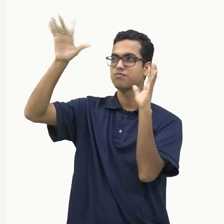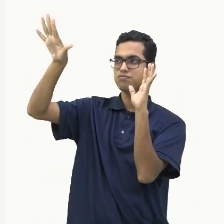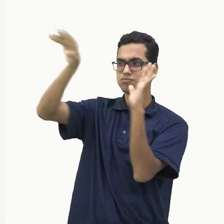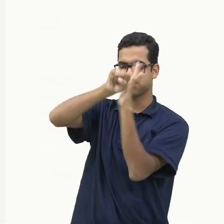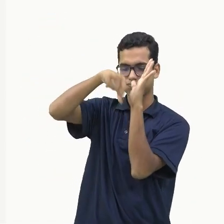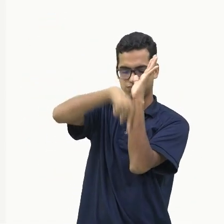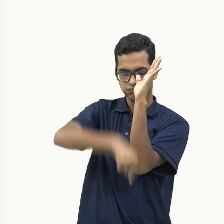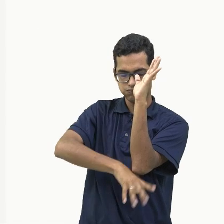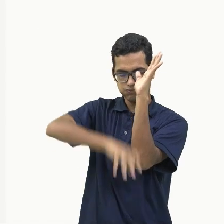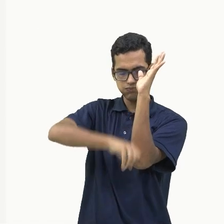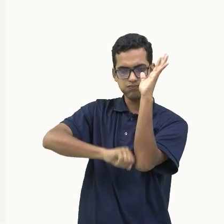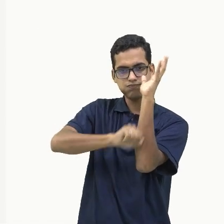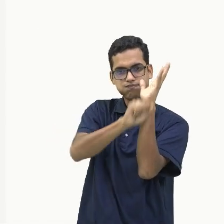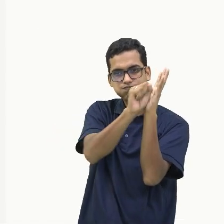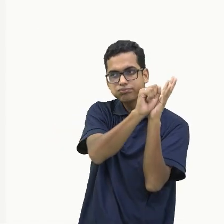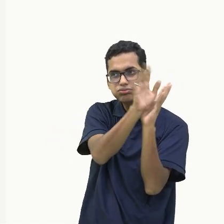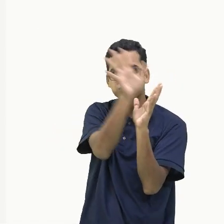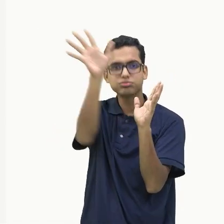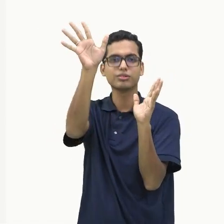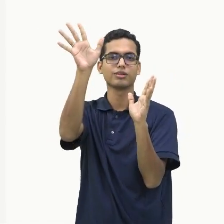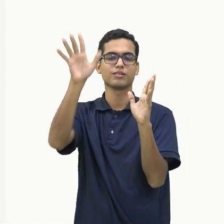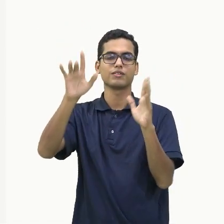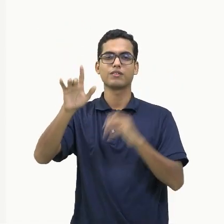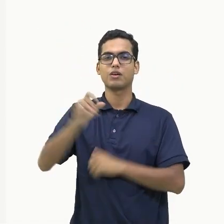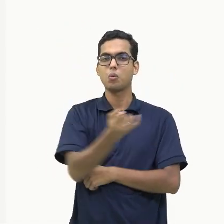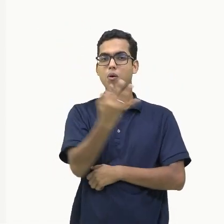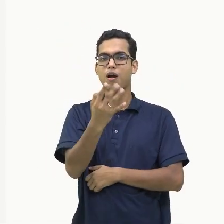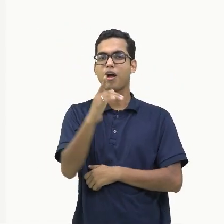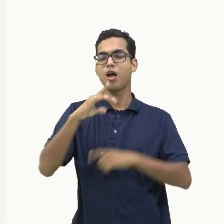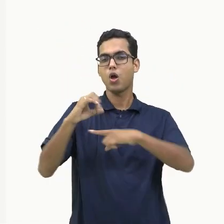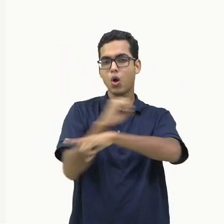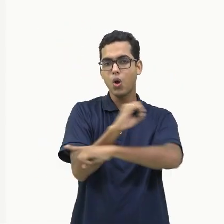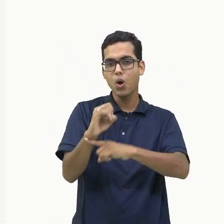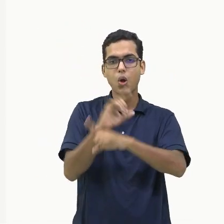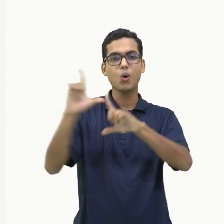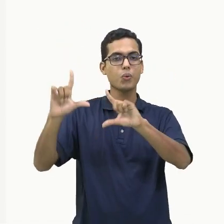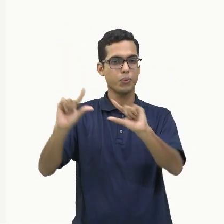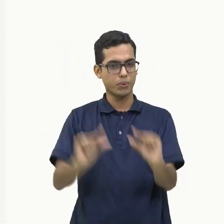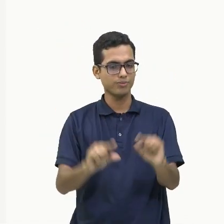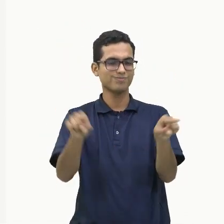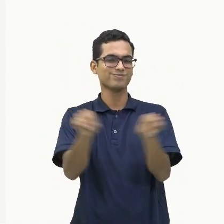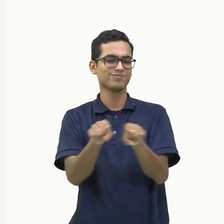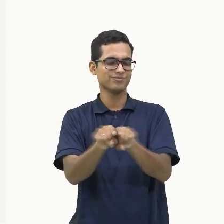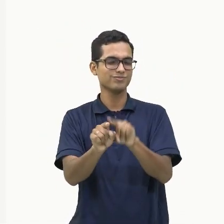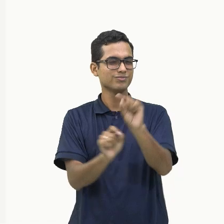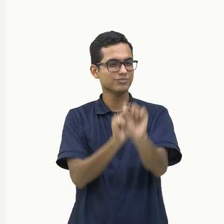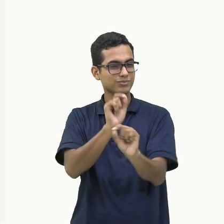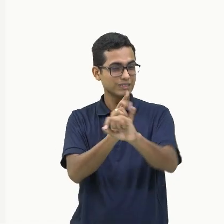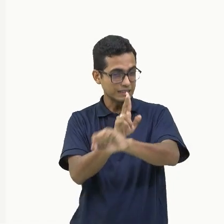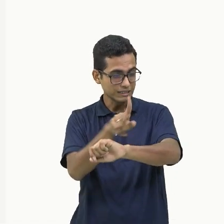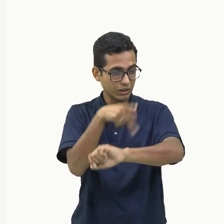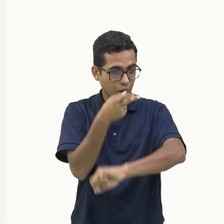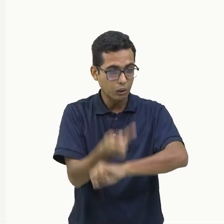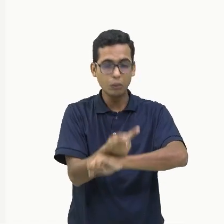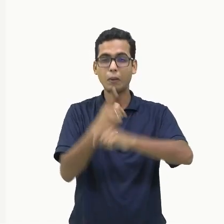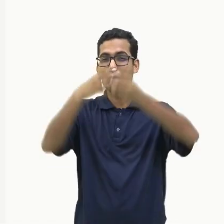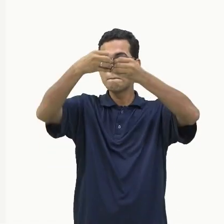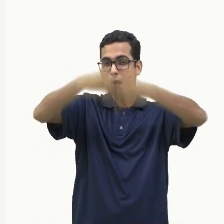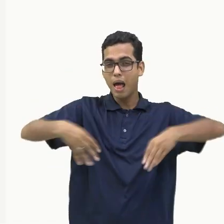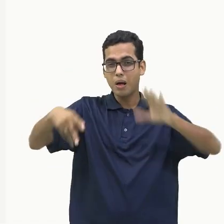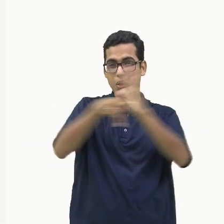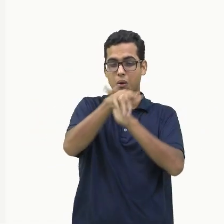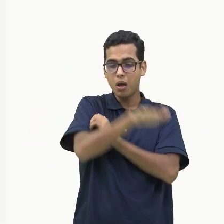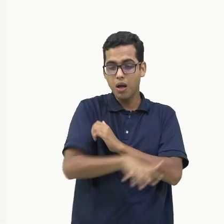quantidade de oxigênio dentro dessas águas, podendo levar, então, ao comprometimento desse ambiente e dos